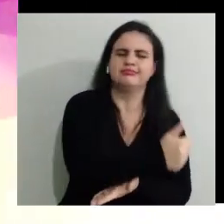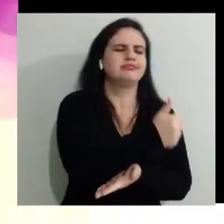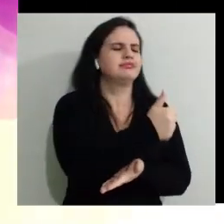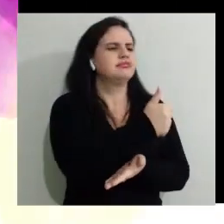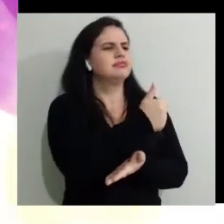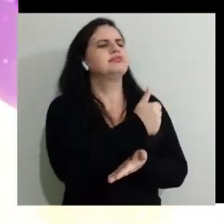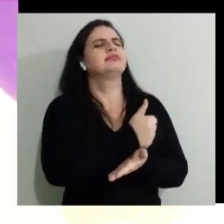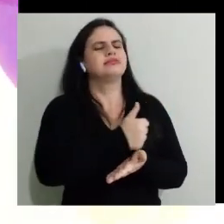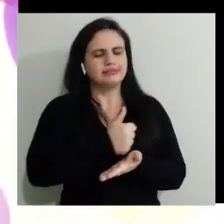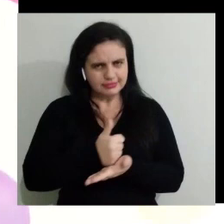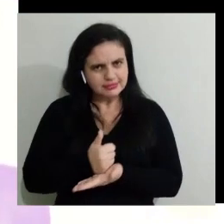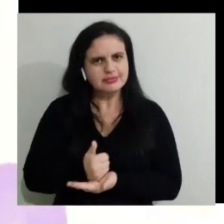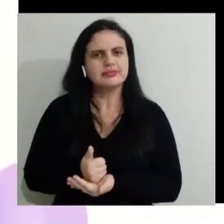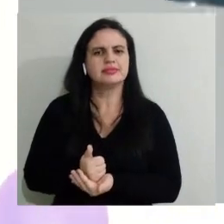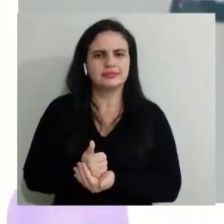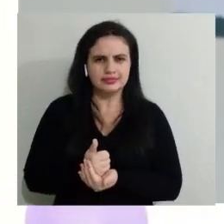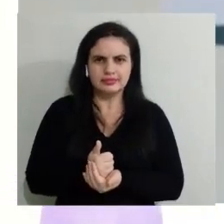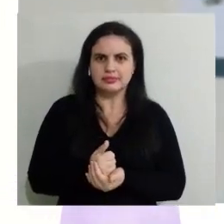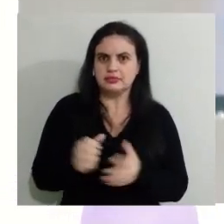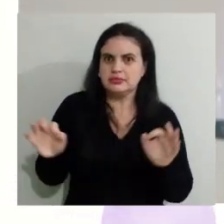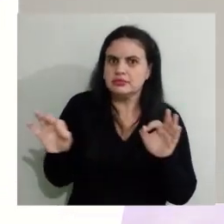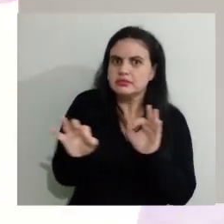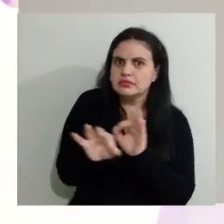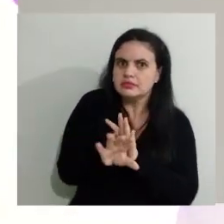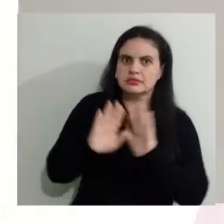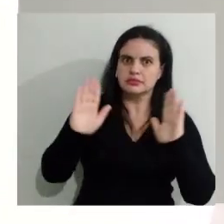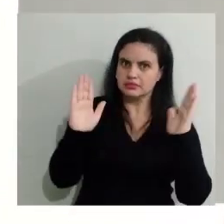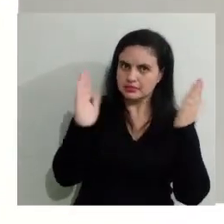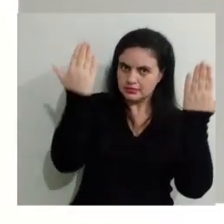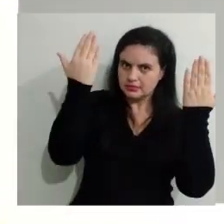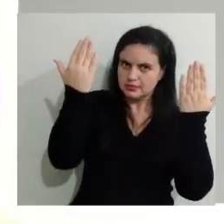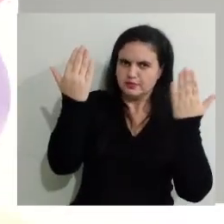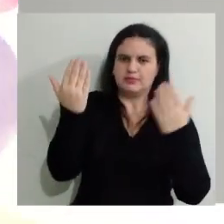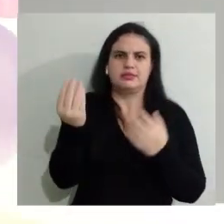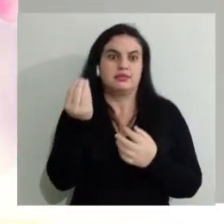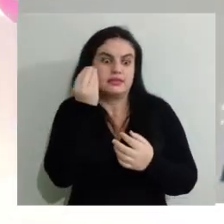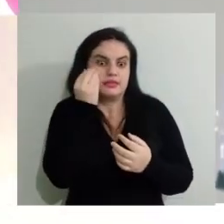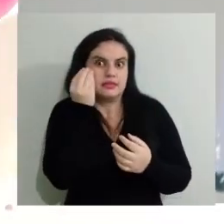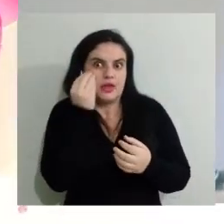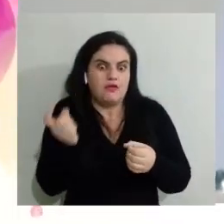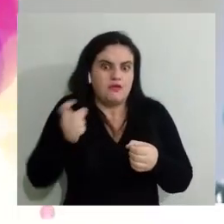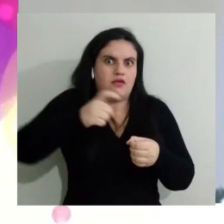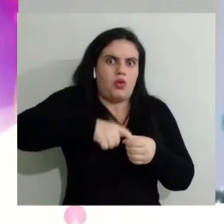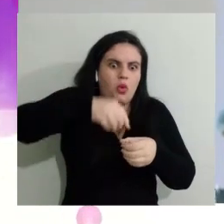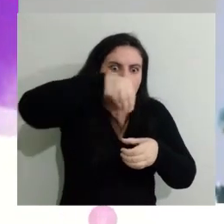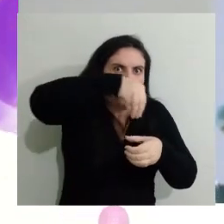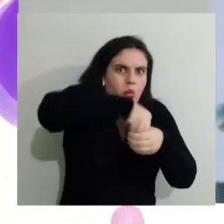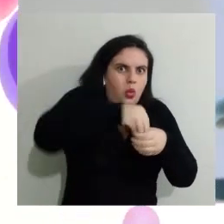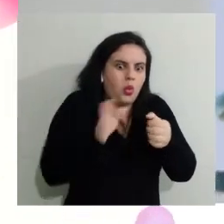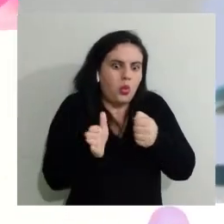o sol raiar. Depois tratou um jeito de se enfiar de volta